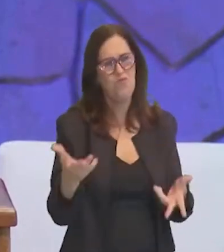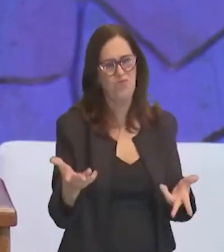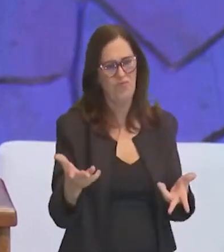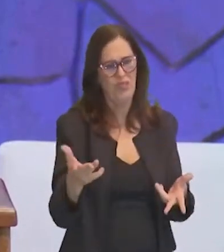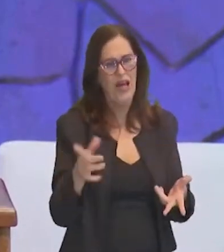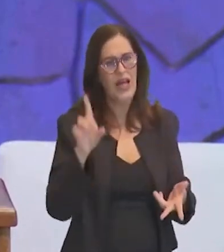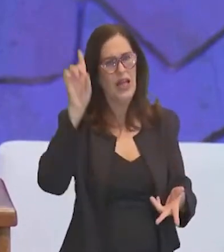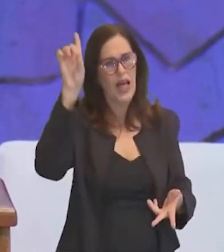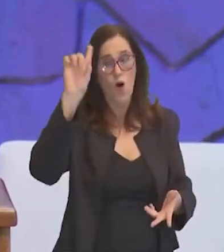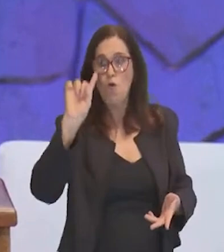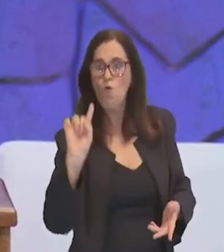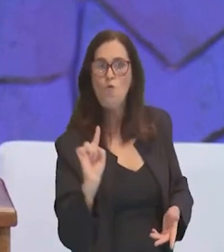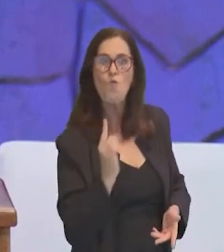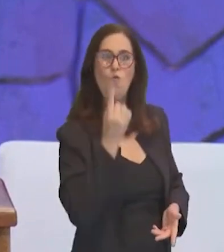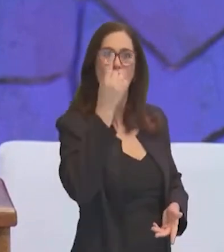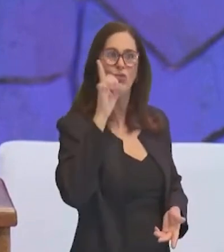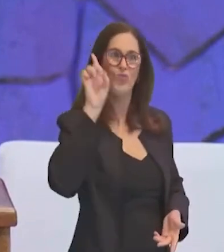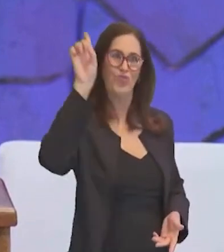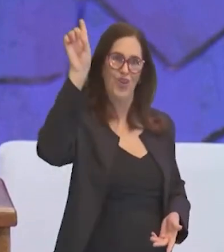único Deus.